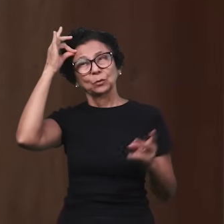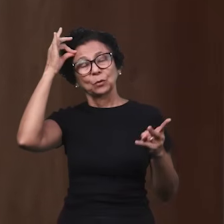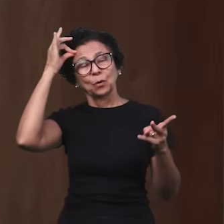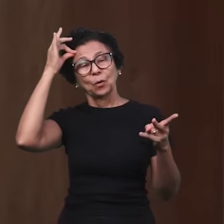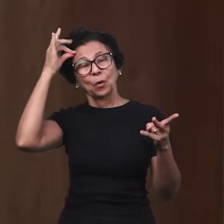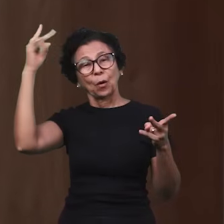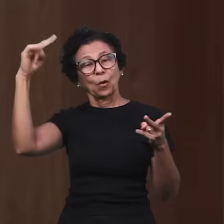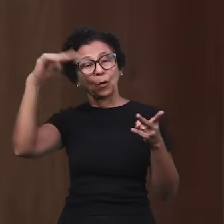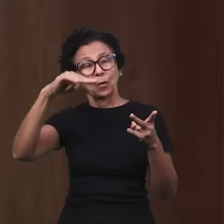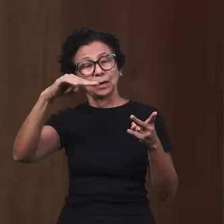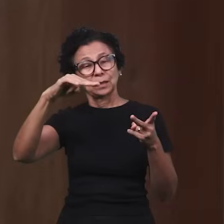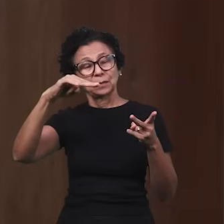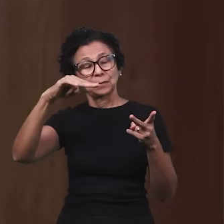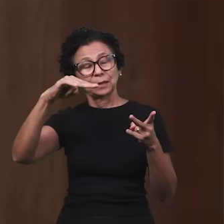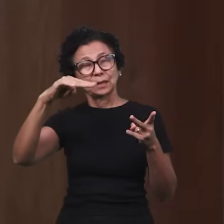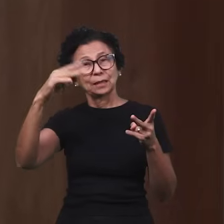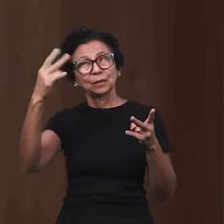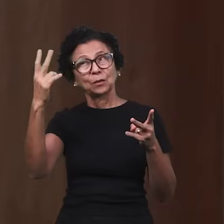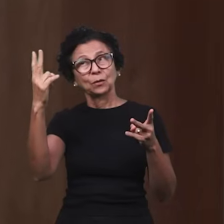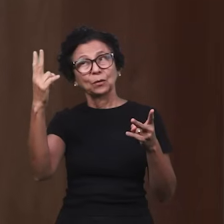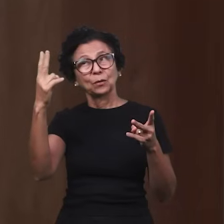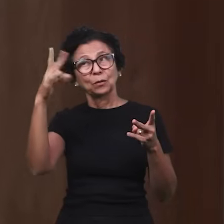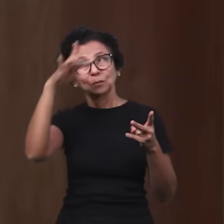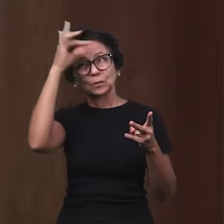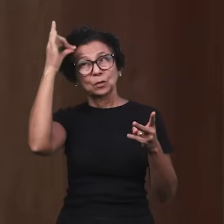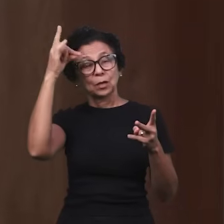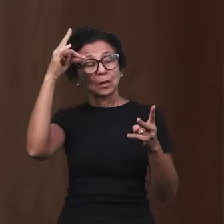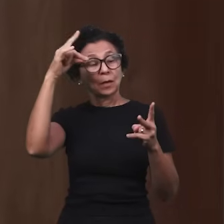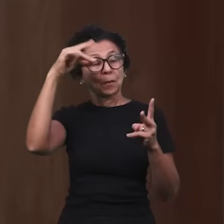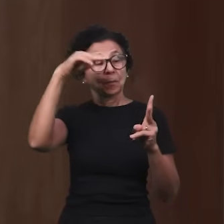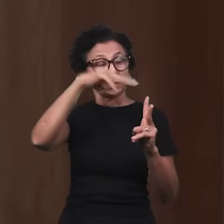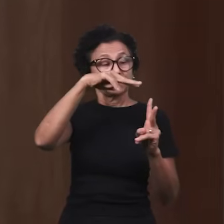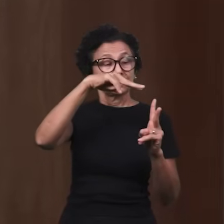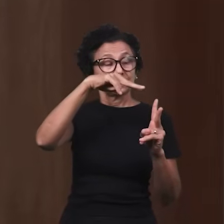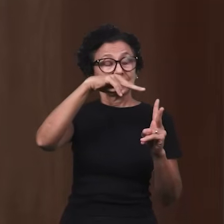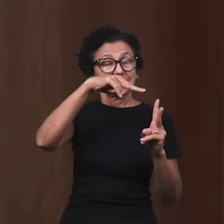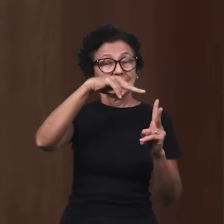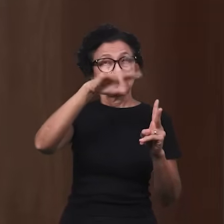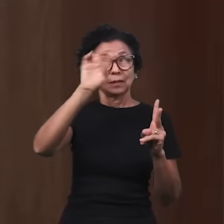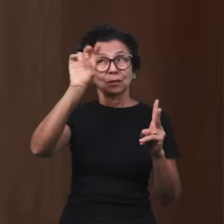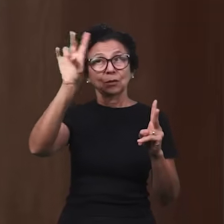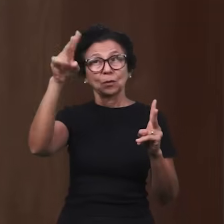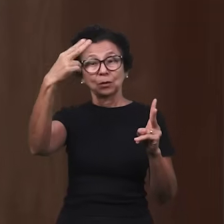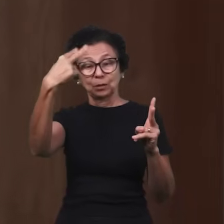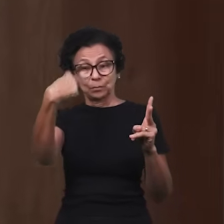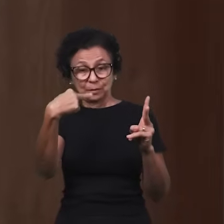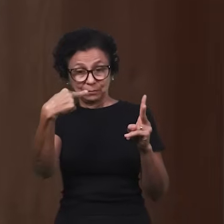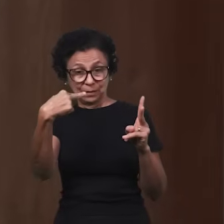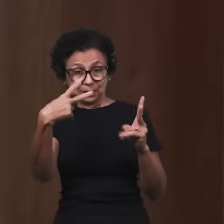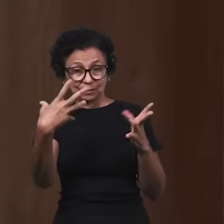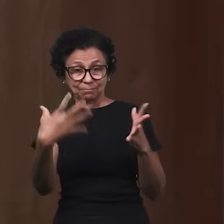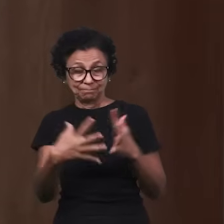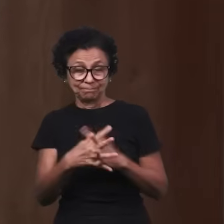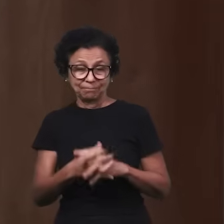mim e para você, quando o Espírito Santo olha, ele vê o visível e o